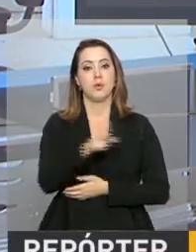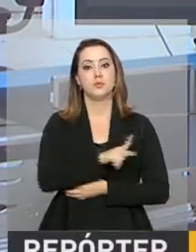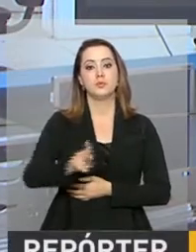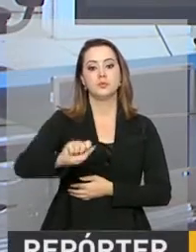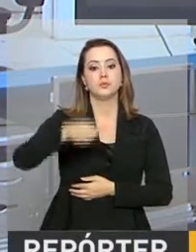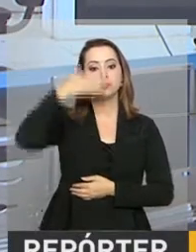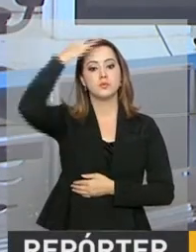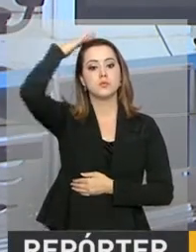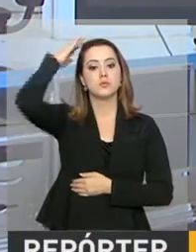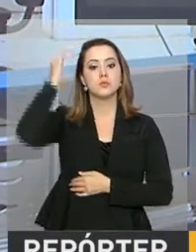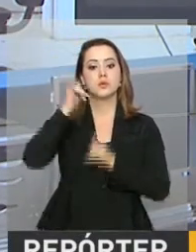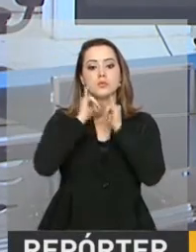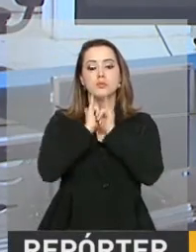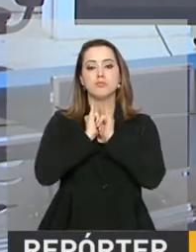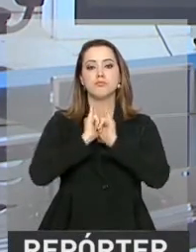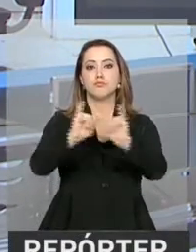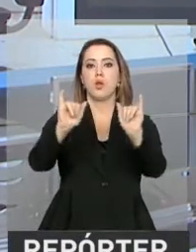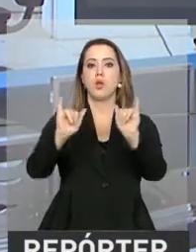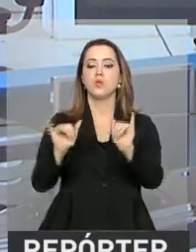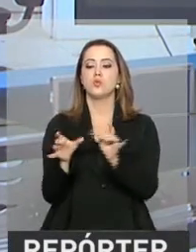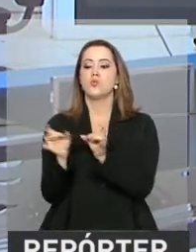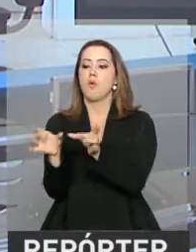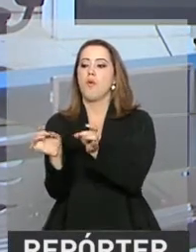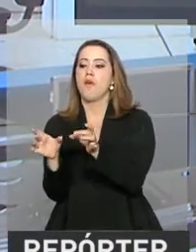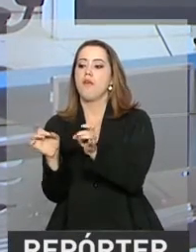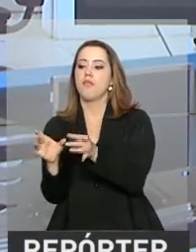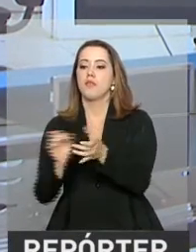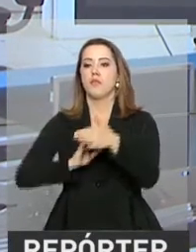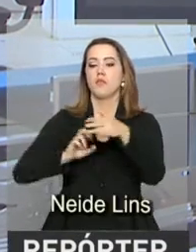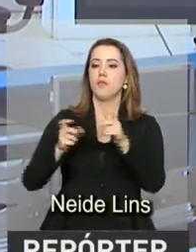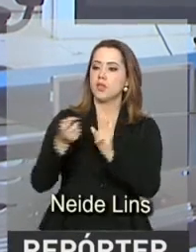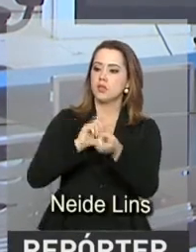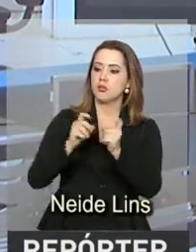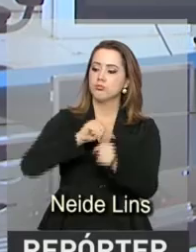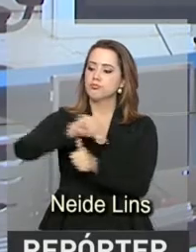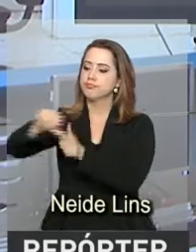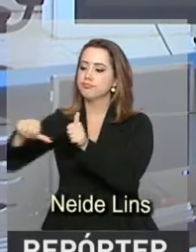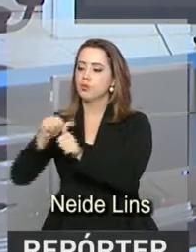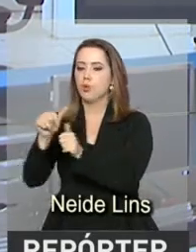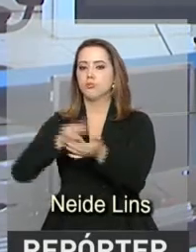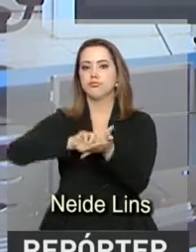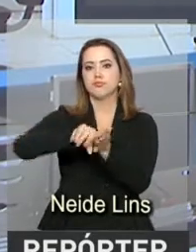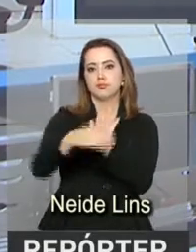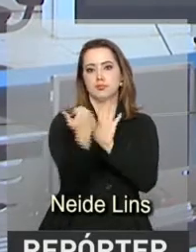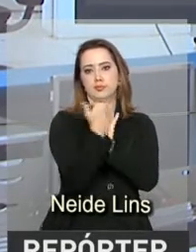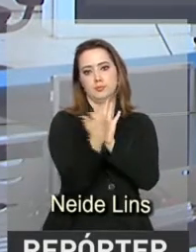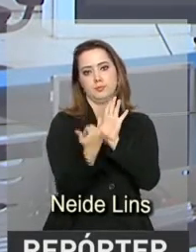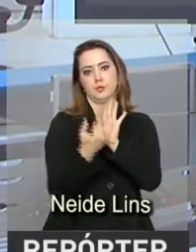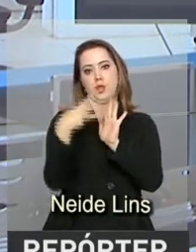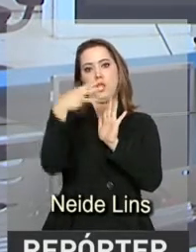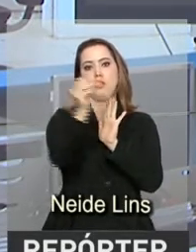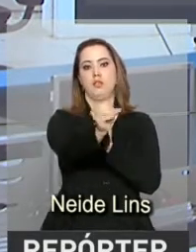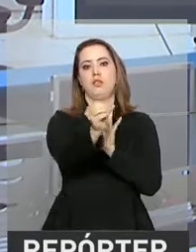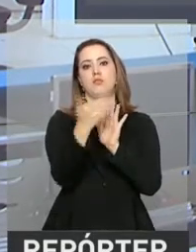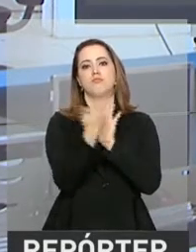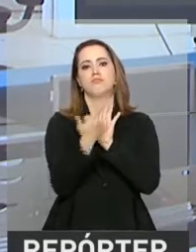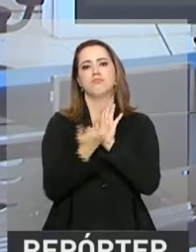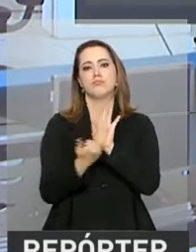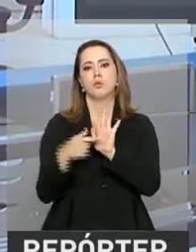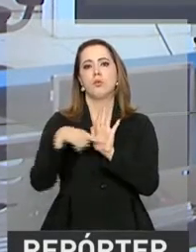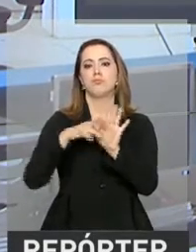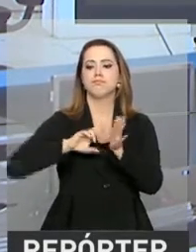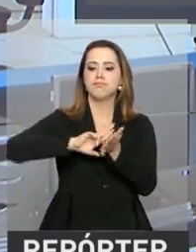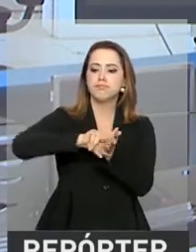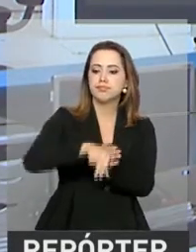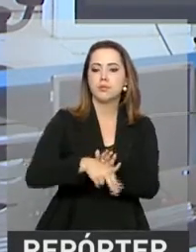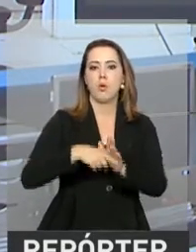Temer anunciou a concessão ou a venda de mais de 30 projetos nas áreas de energia, saneamento, portos, aeroportos, rodovias,